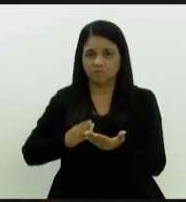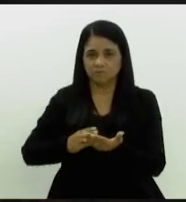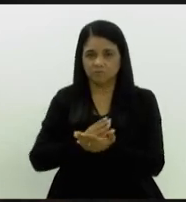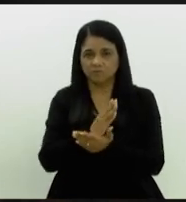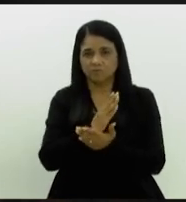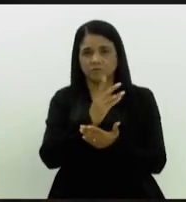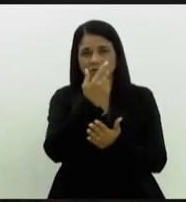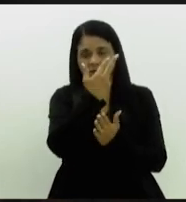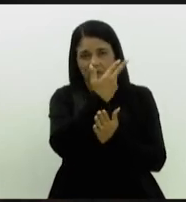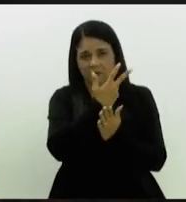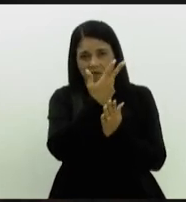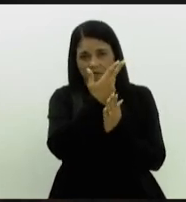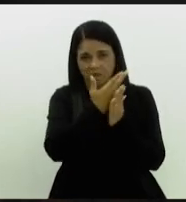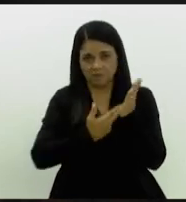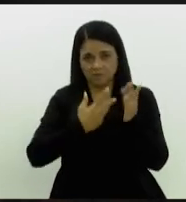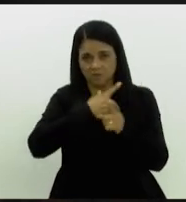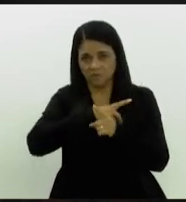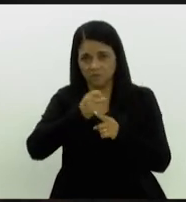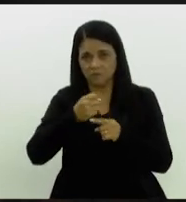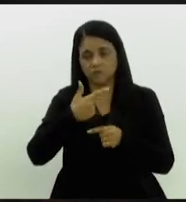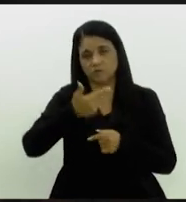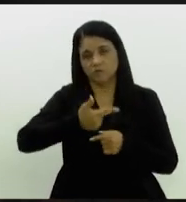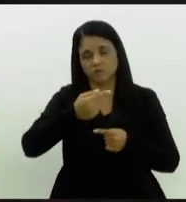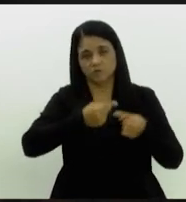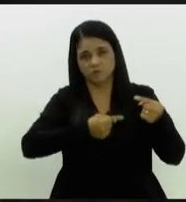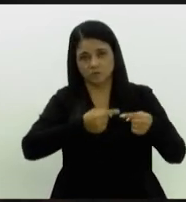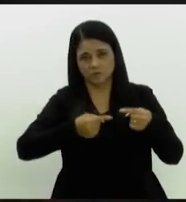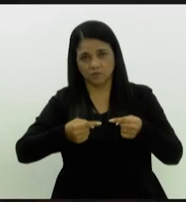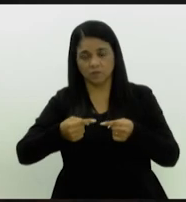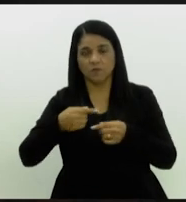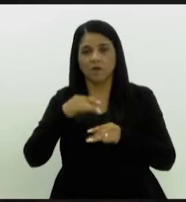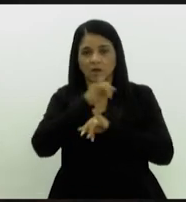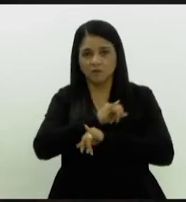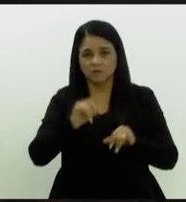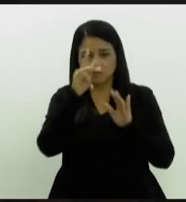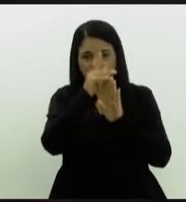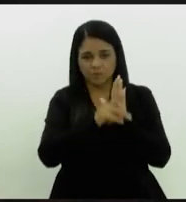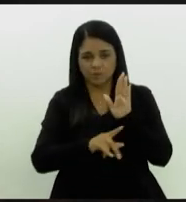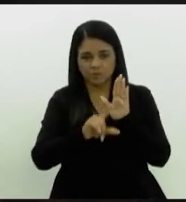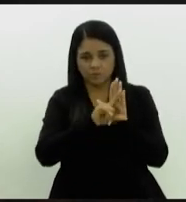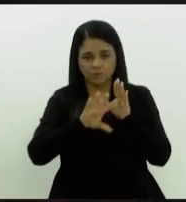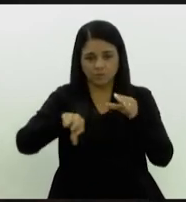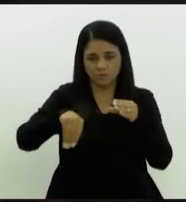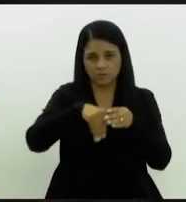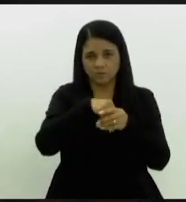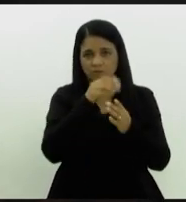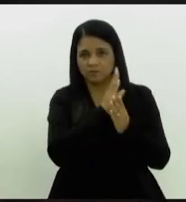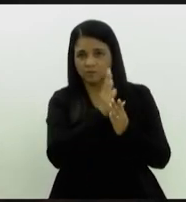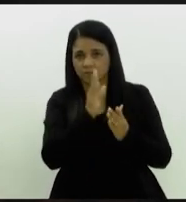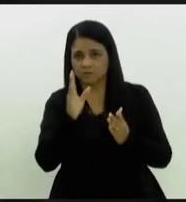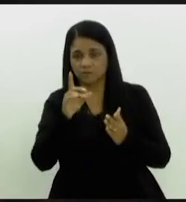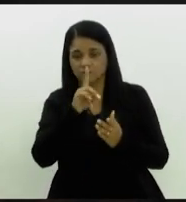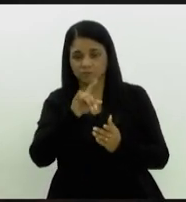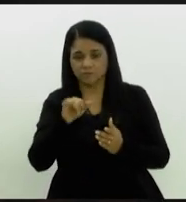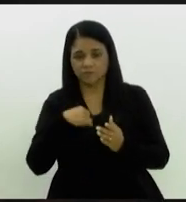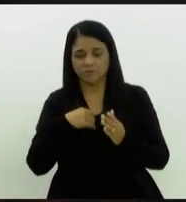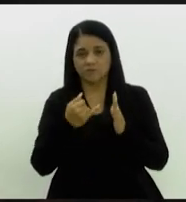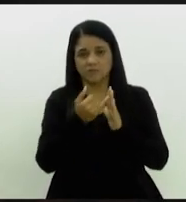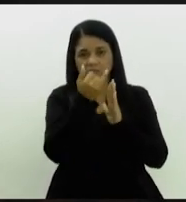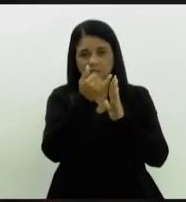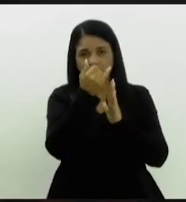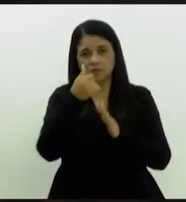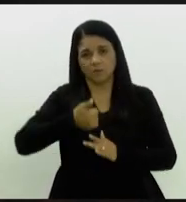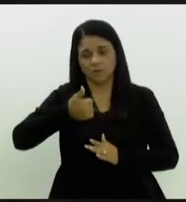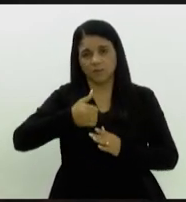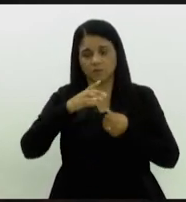Vai a redação do vencido para a segunda discussão. Anuncio. Incluindo na ordem do dia, de acordo com o inciso 1º do